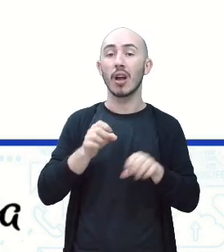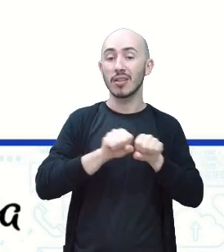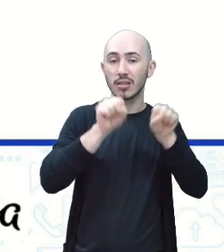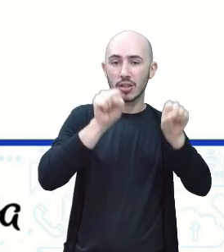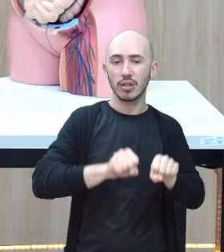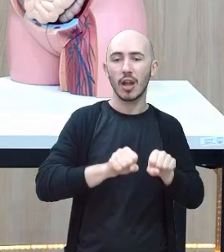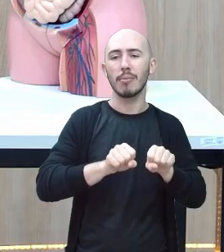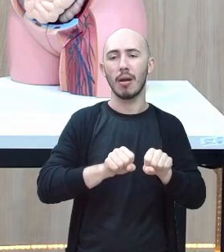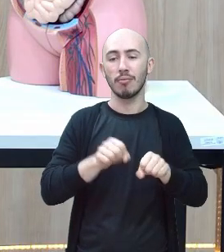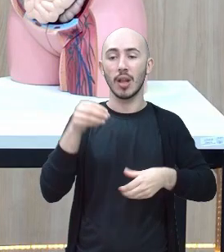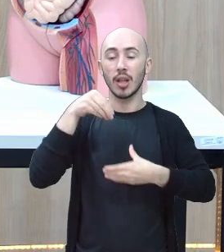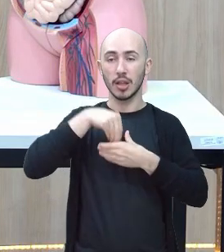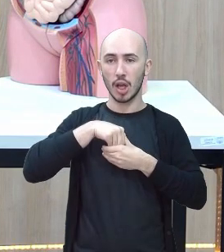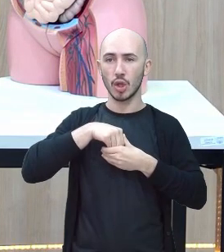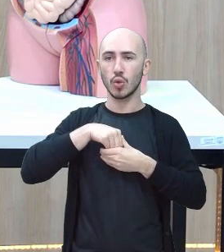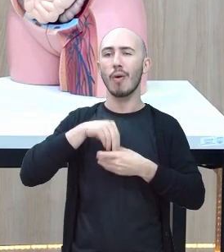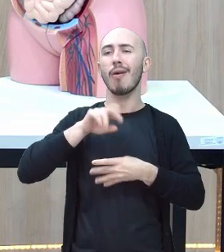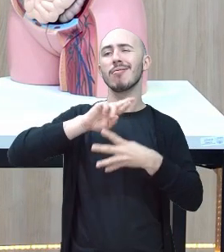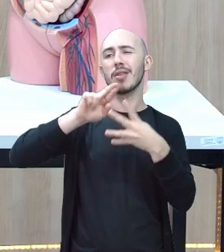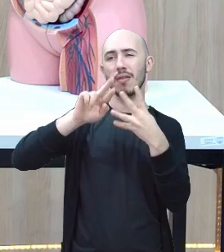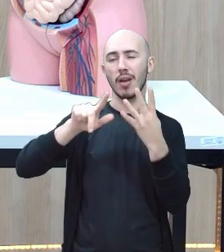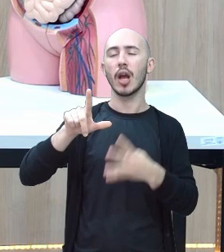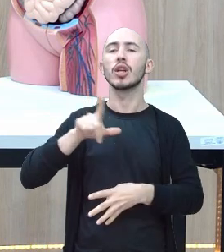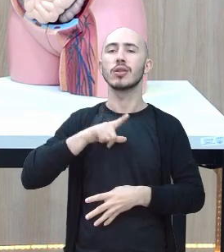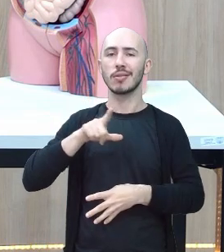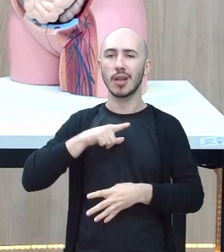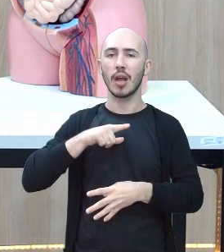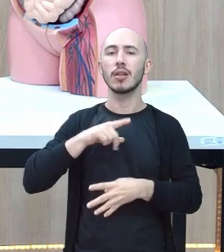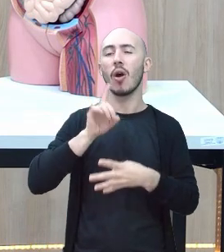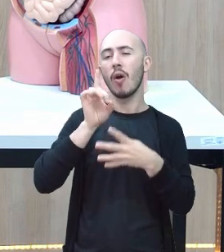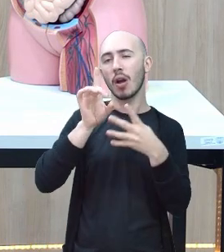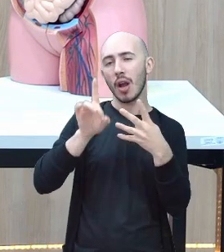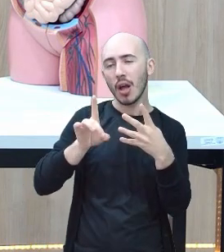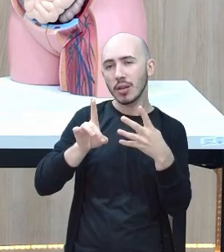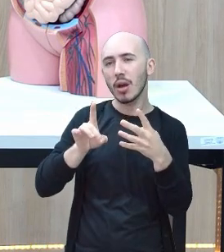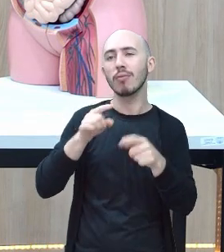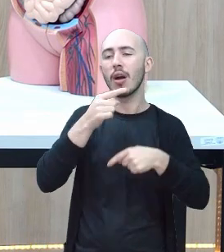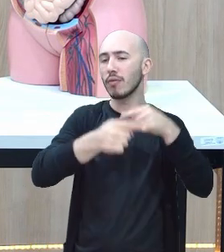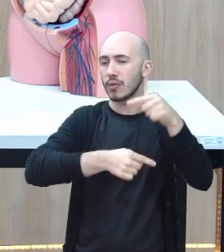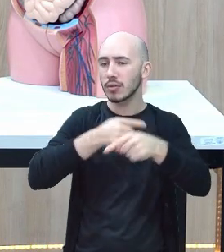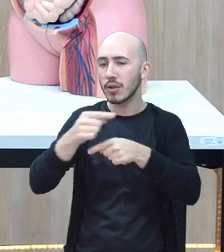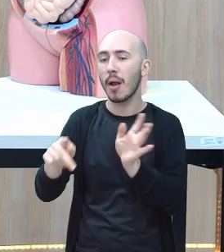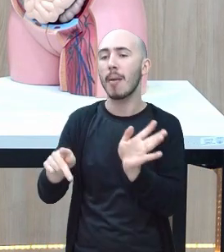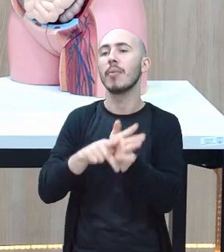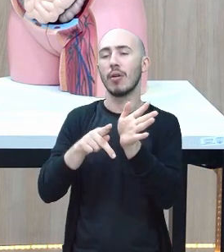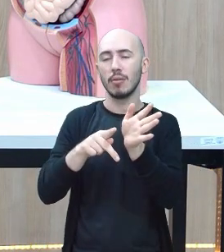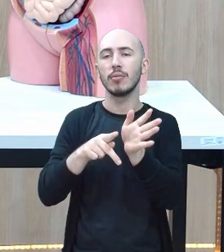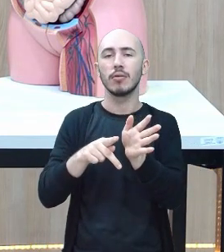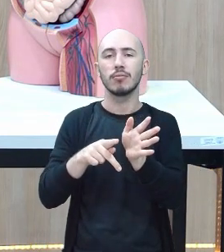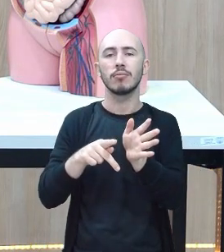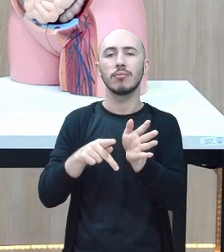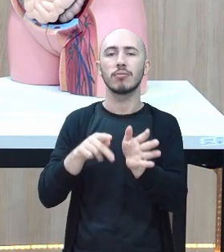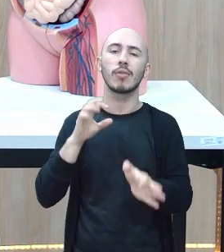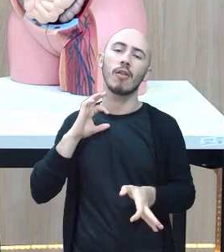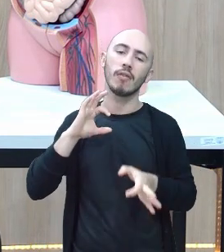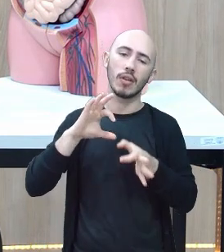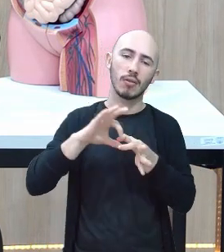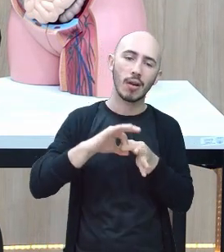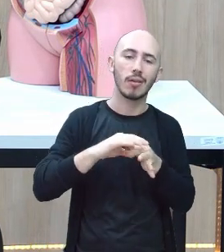funcionando e realizando a sua tarefa específica. Cada um realizando a sua